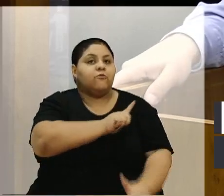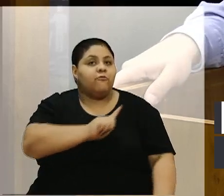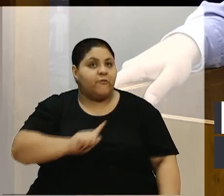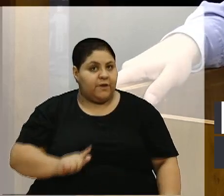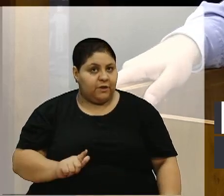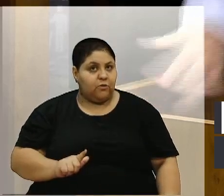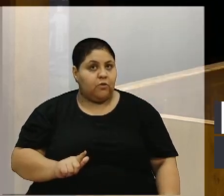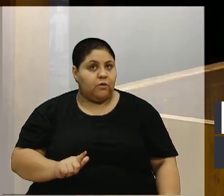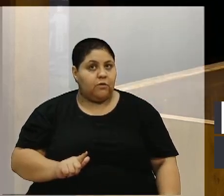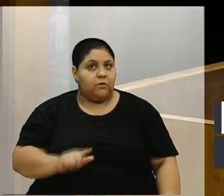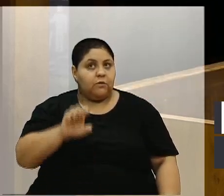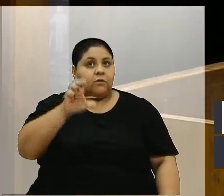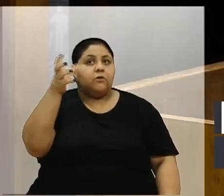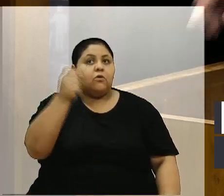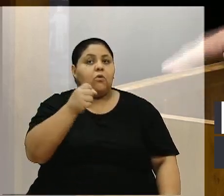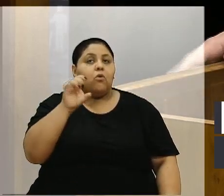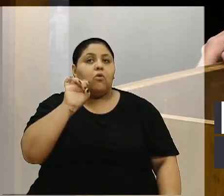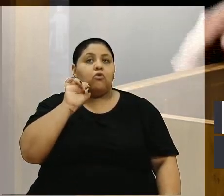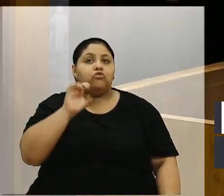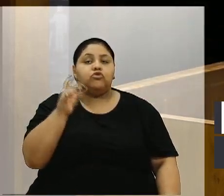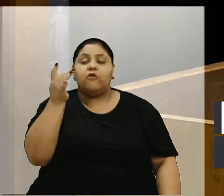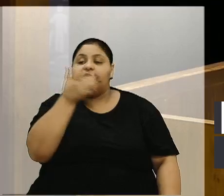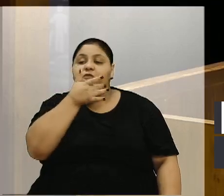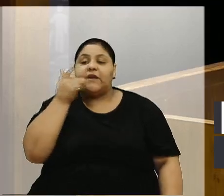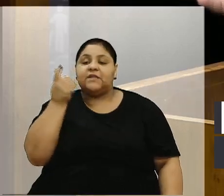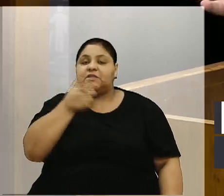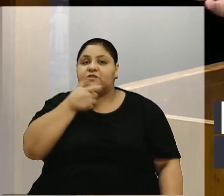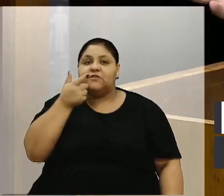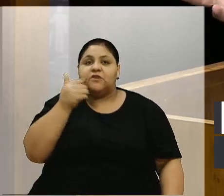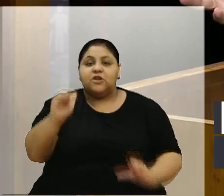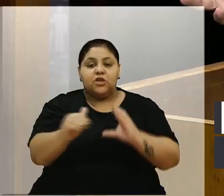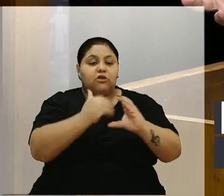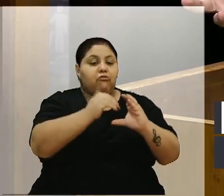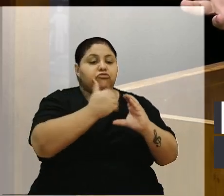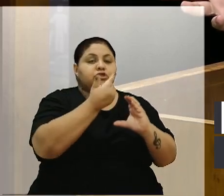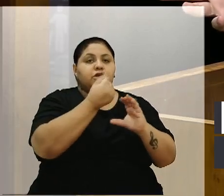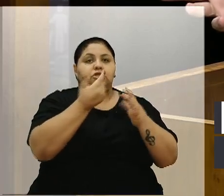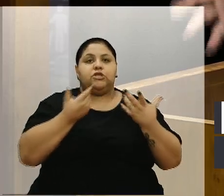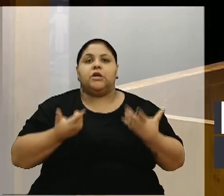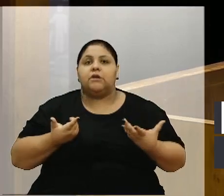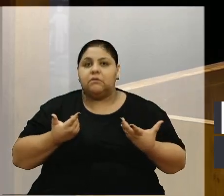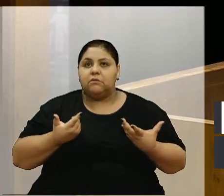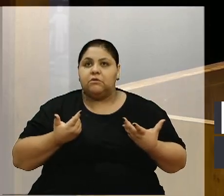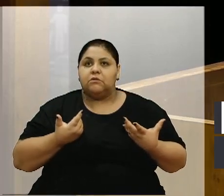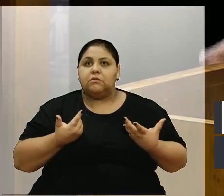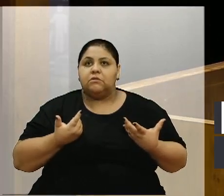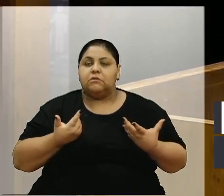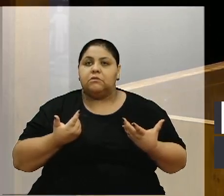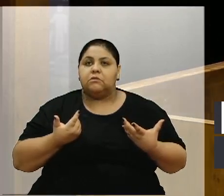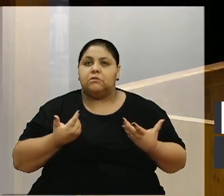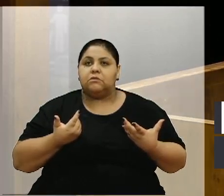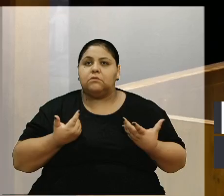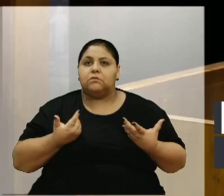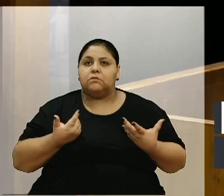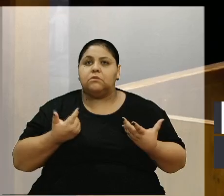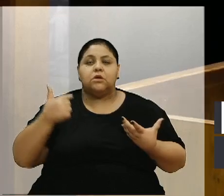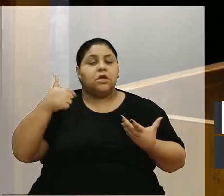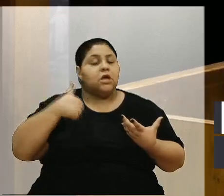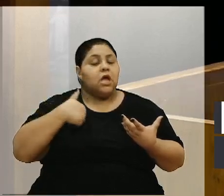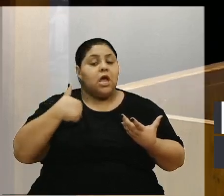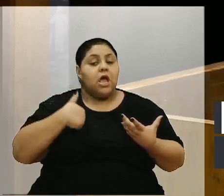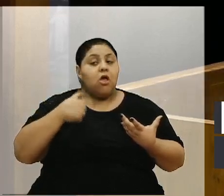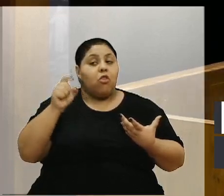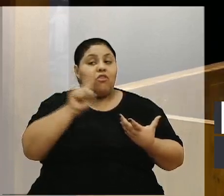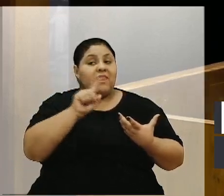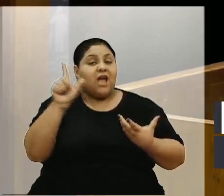Leite? Ou só é fácil dizer que não vem dinheiro? Mas está vindo dinheiro às pencas do governo federal e eu não